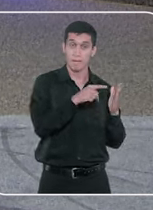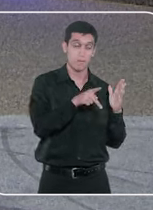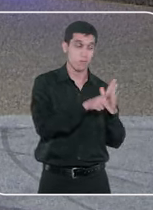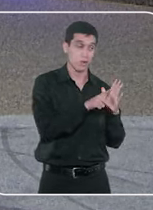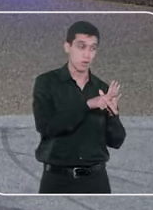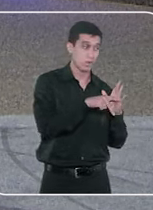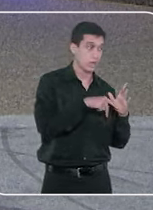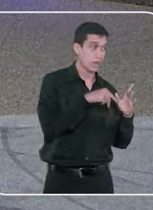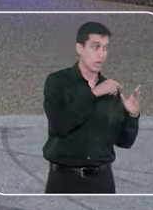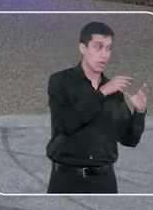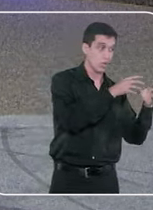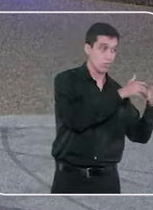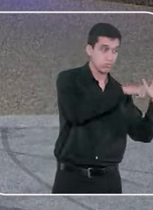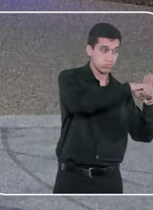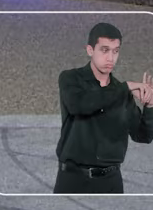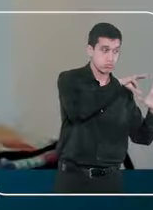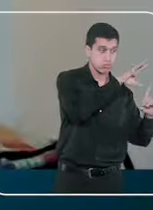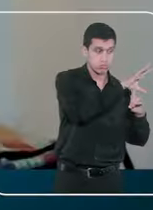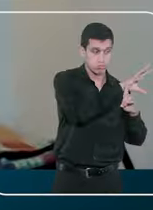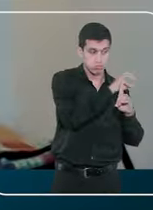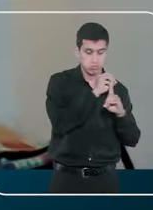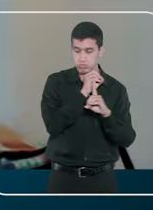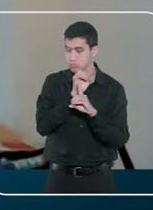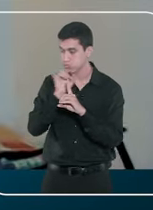professor Suxberger?